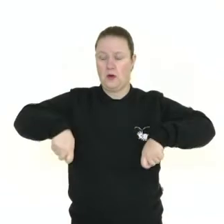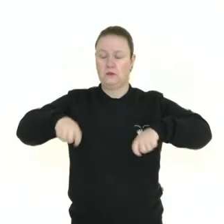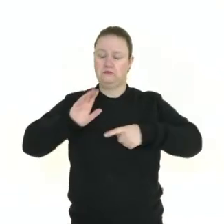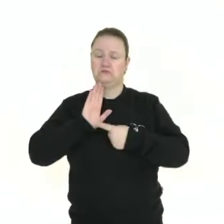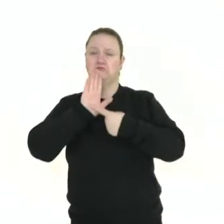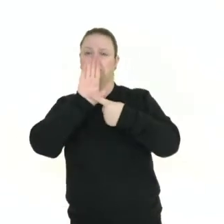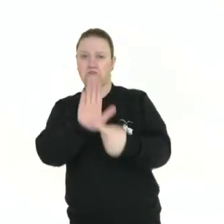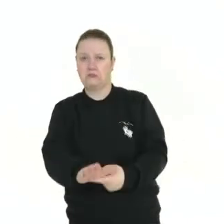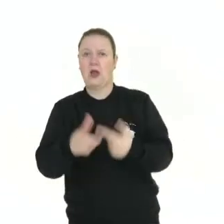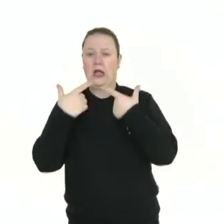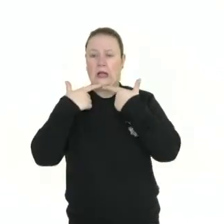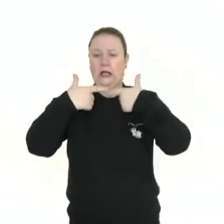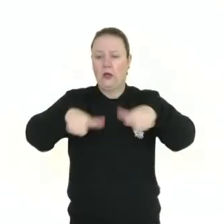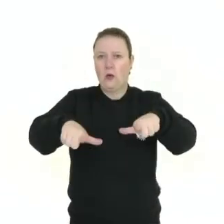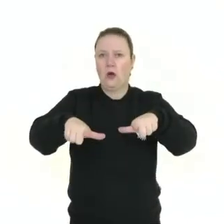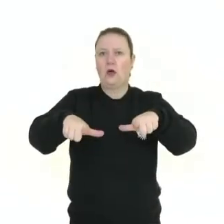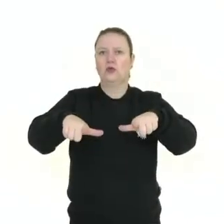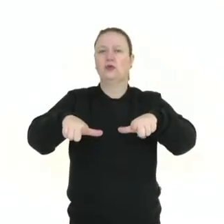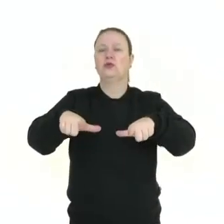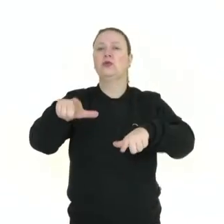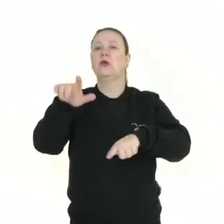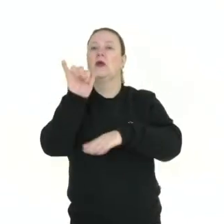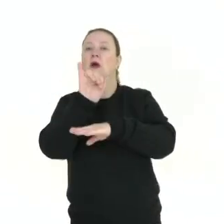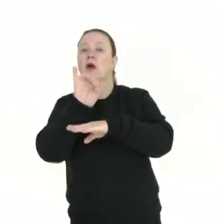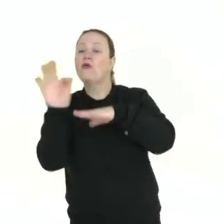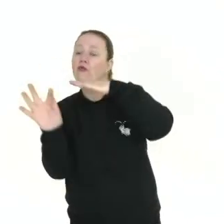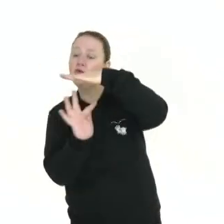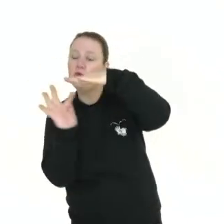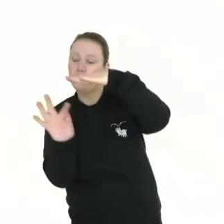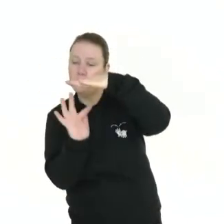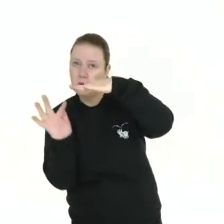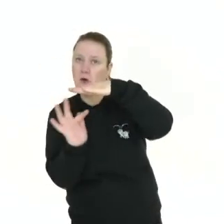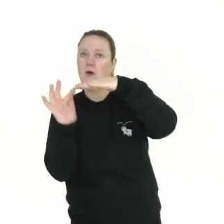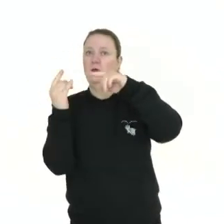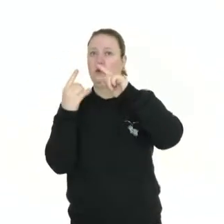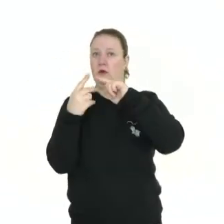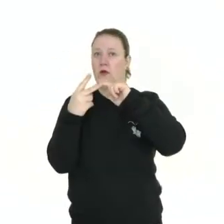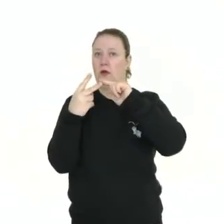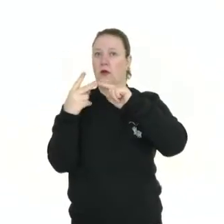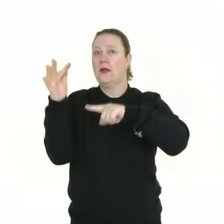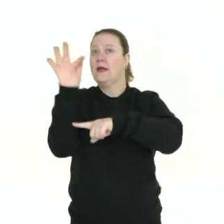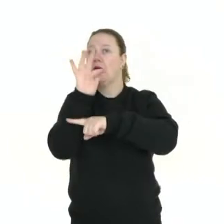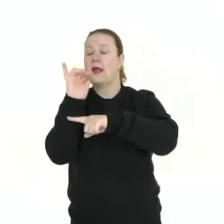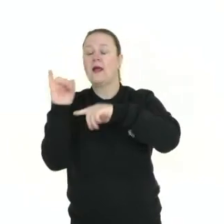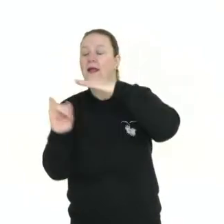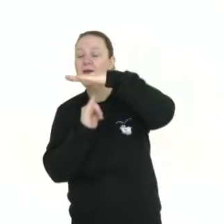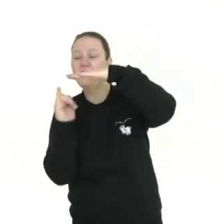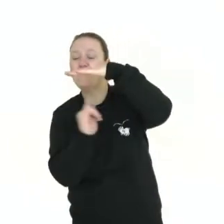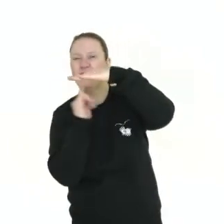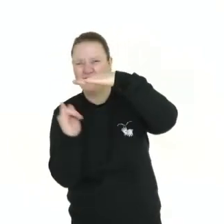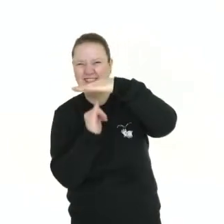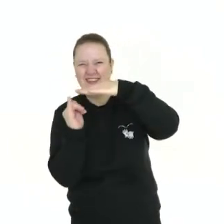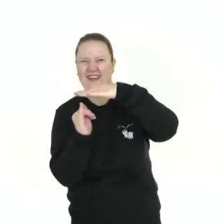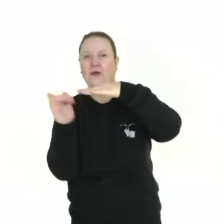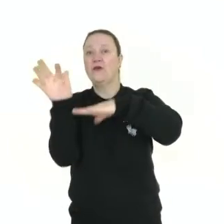da linguagem formal, em vários momentos, quanto da linguagem informal. Beleza? Muito